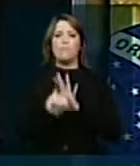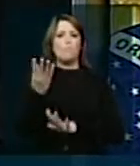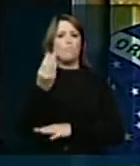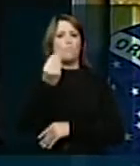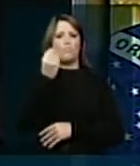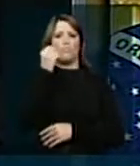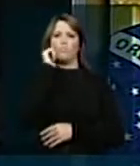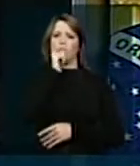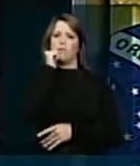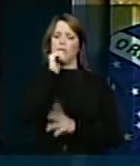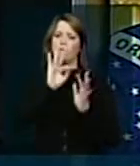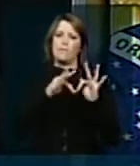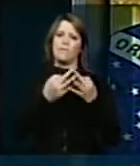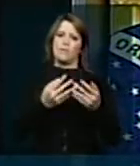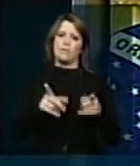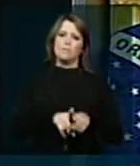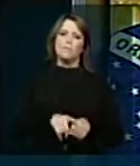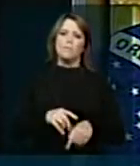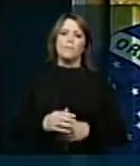mulheres e suas famílias.